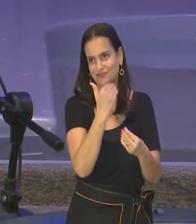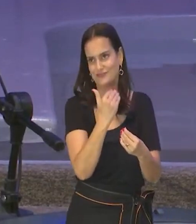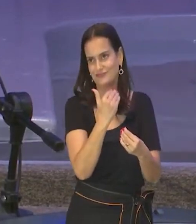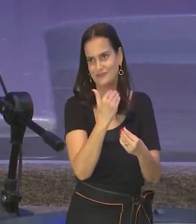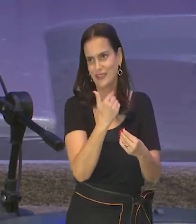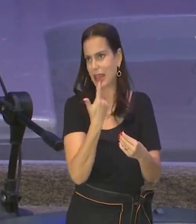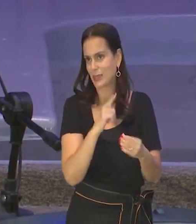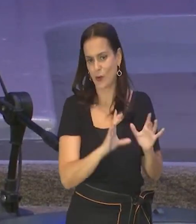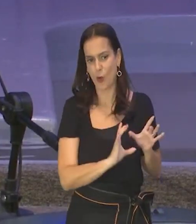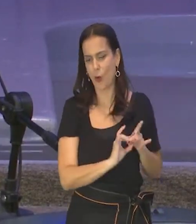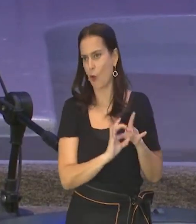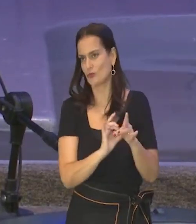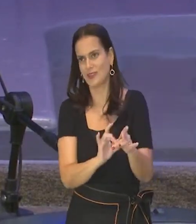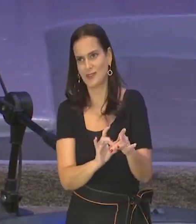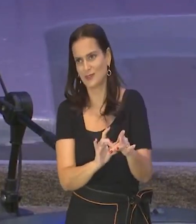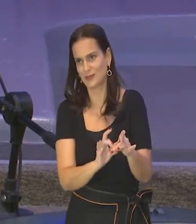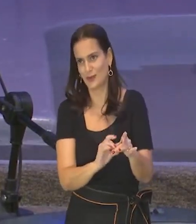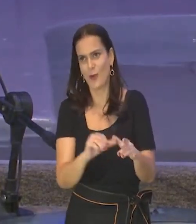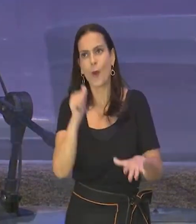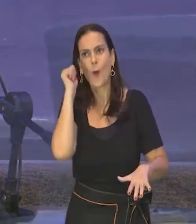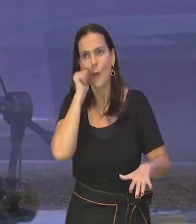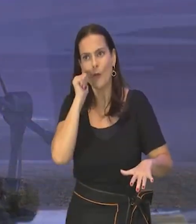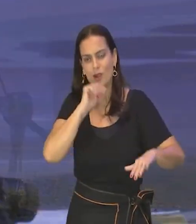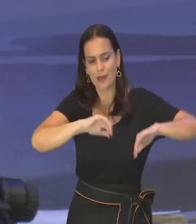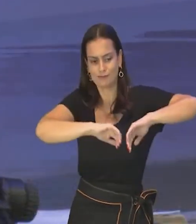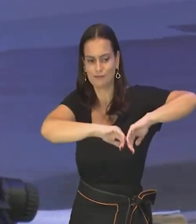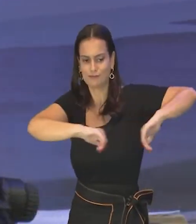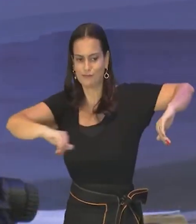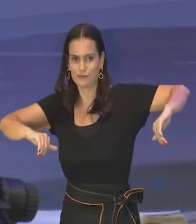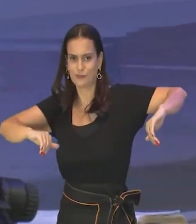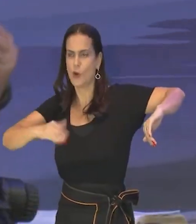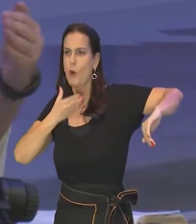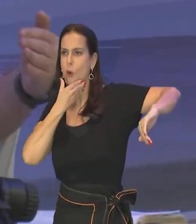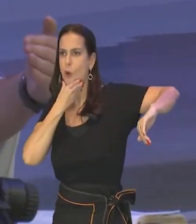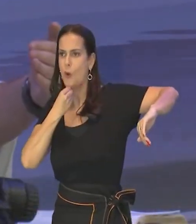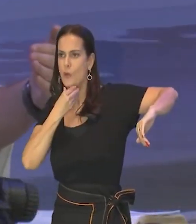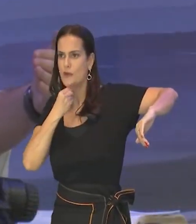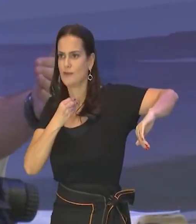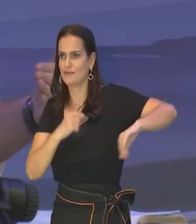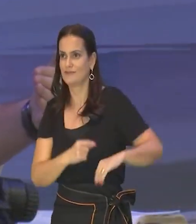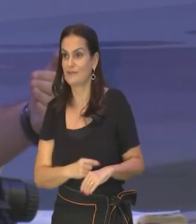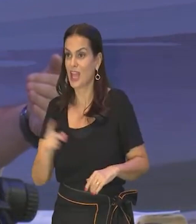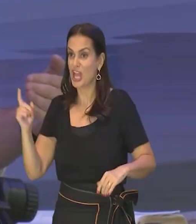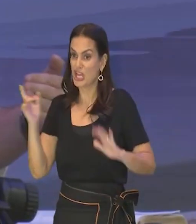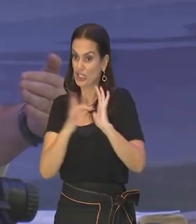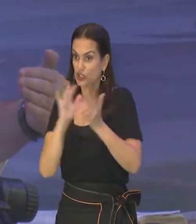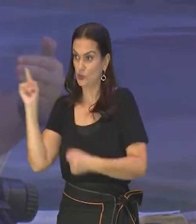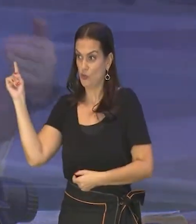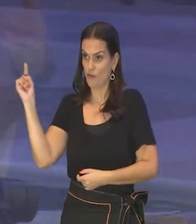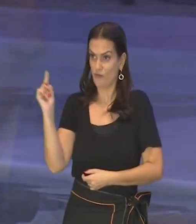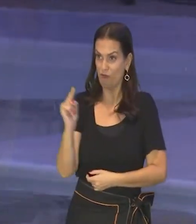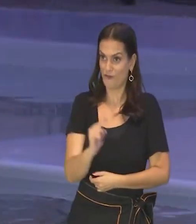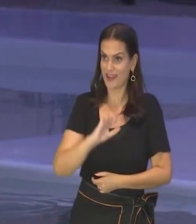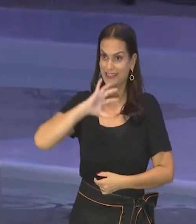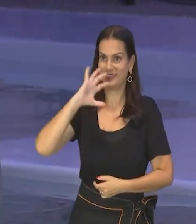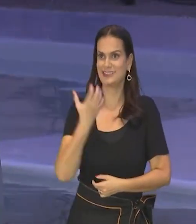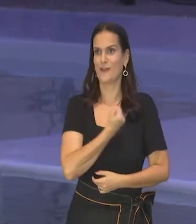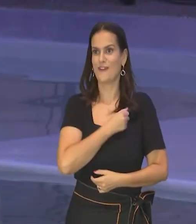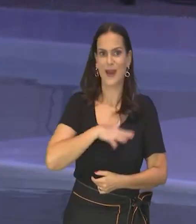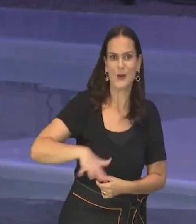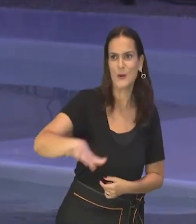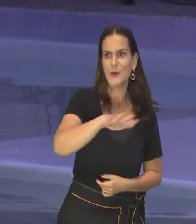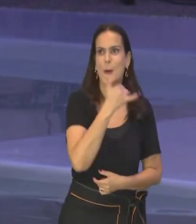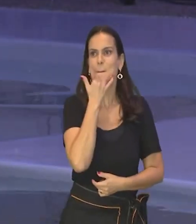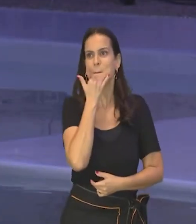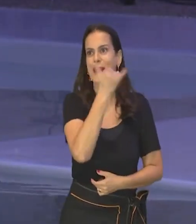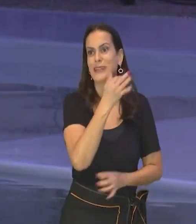do templo, porque as mulheres eram separadas dos homens. Vem Jesus para salvar, vem Jesus para